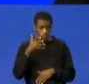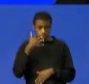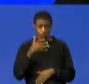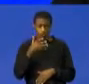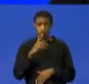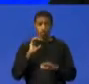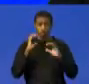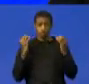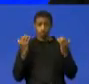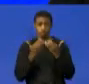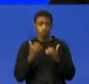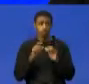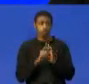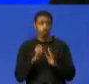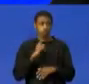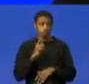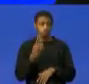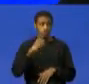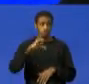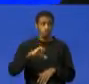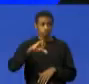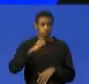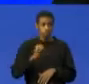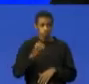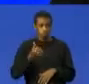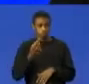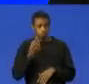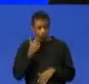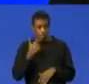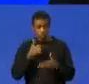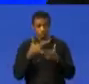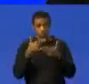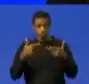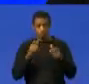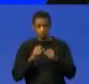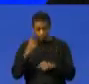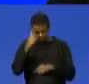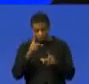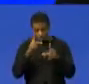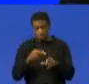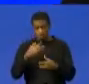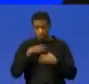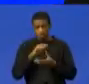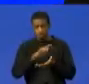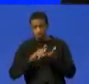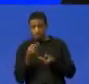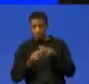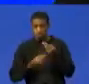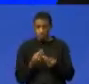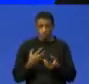1986, um outro marco histórico da nossa saúde pública, né, que incorporou todo o ideário da reforma sanitária